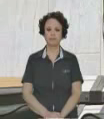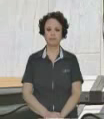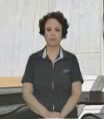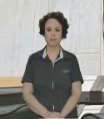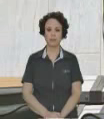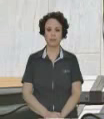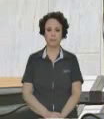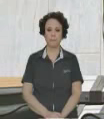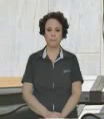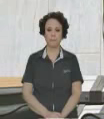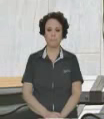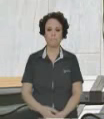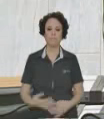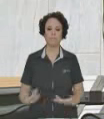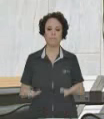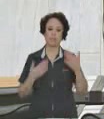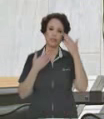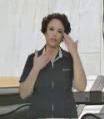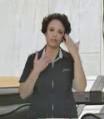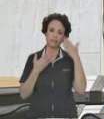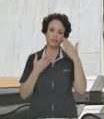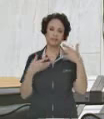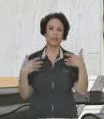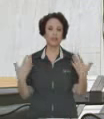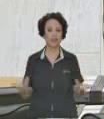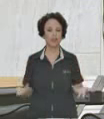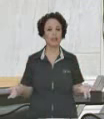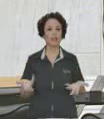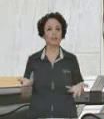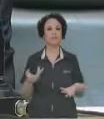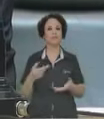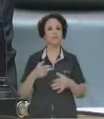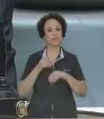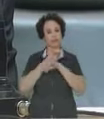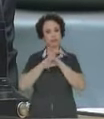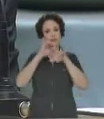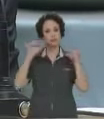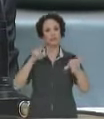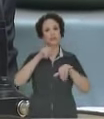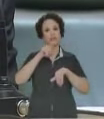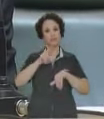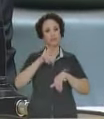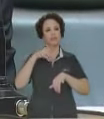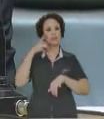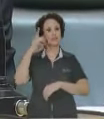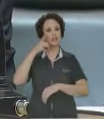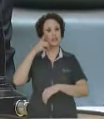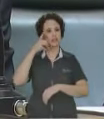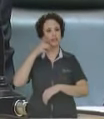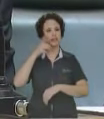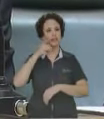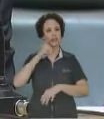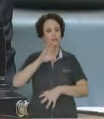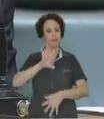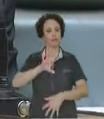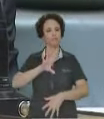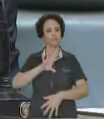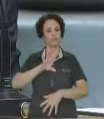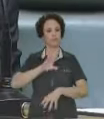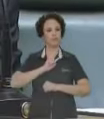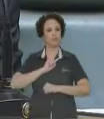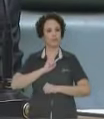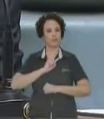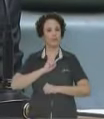muito obrigado assim esta presidência de clara empossado no cargo de deputado estadual